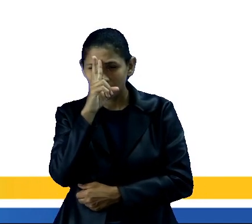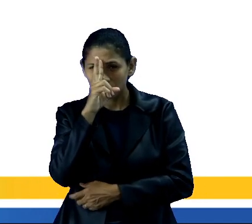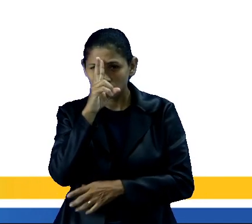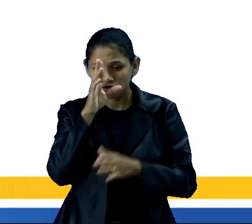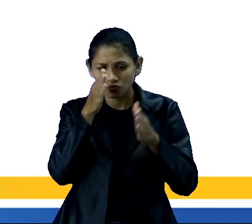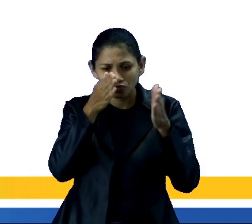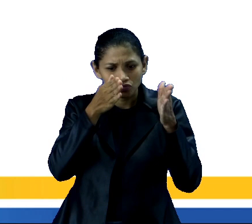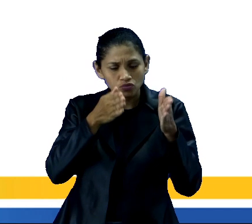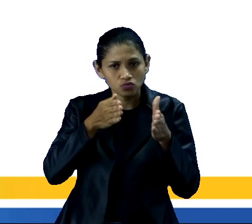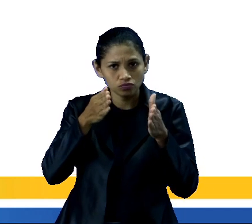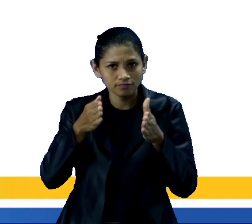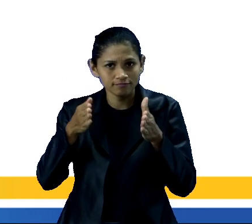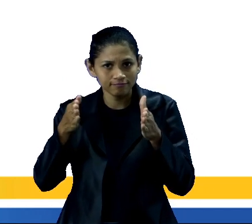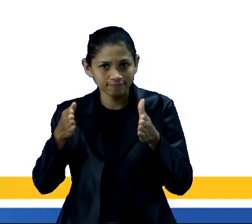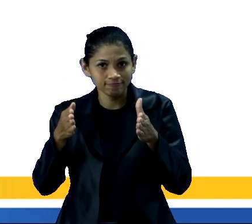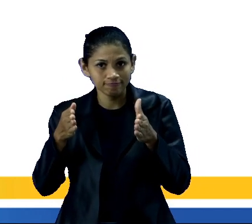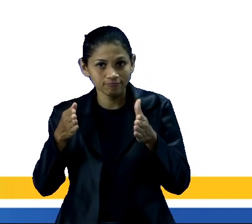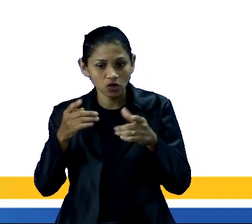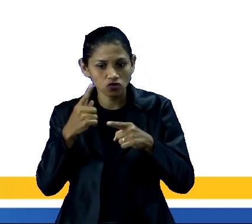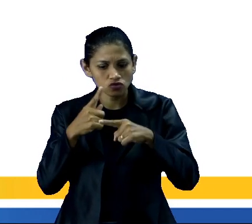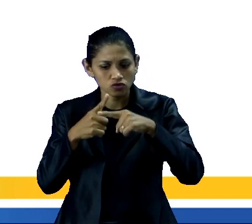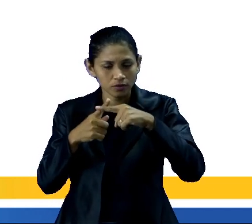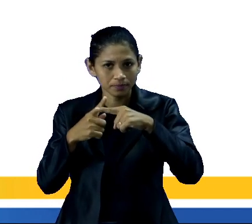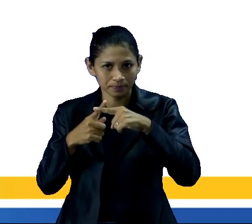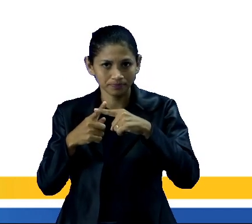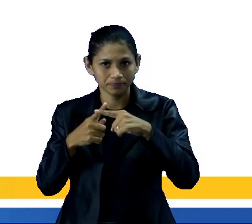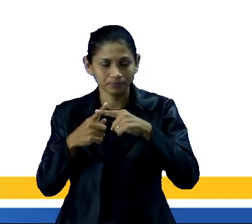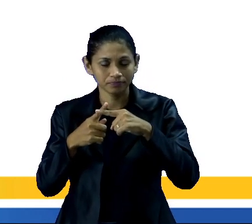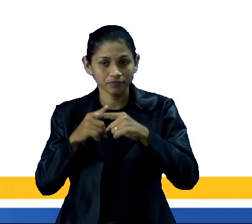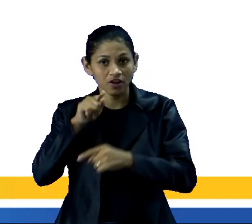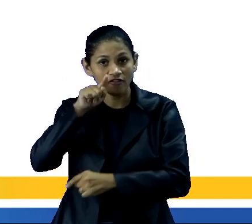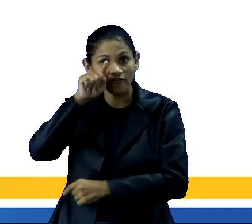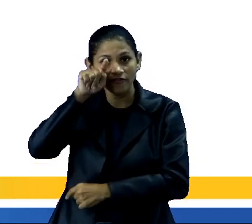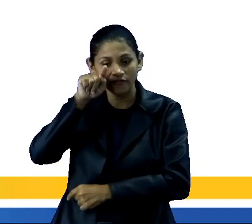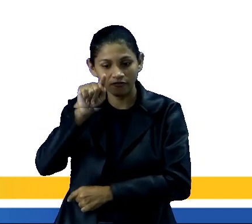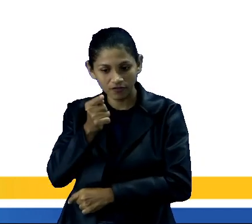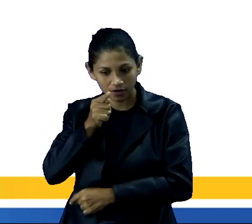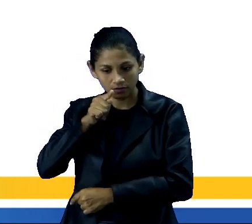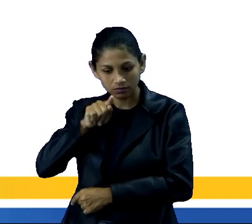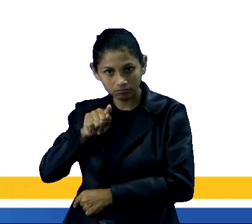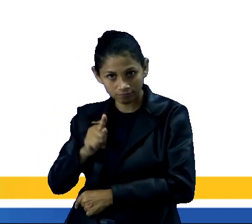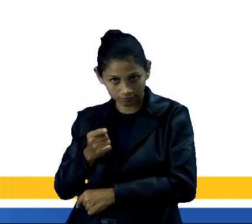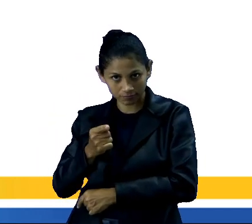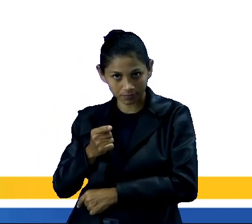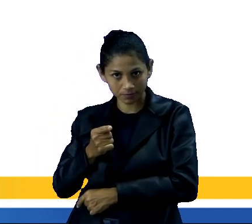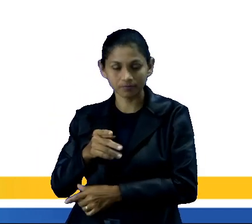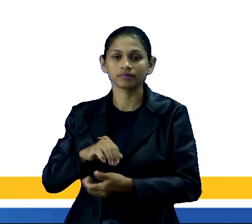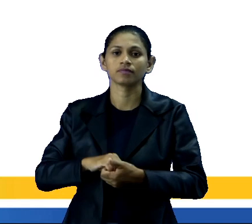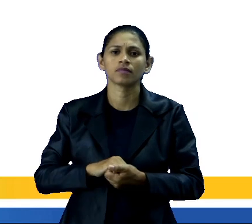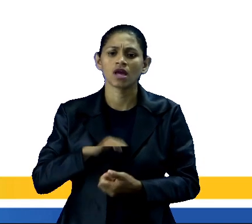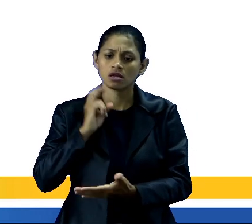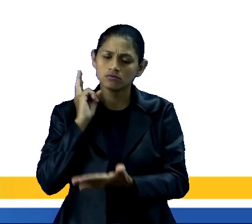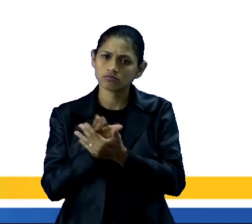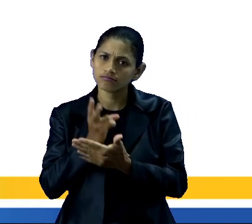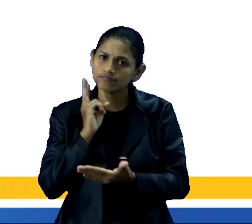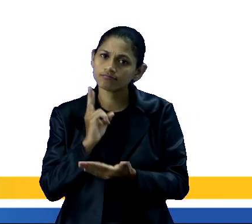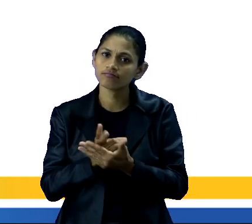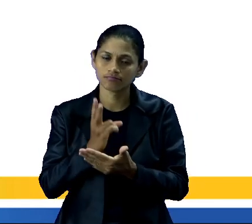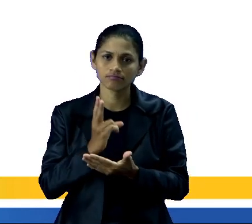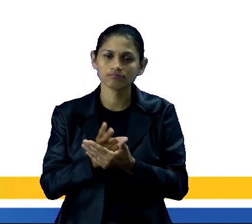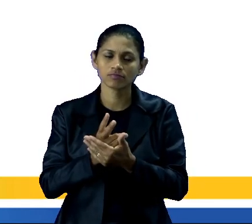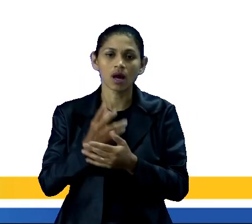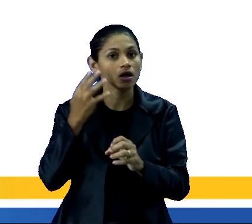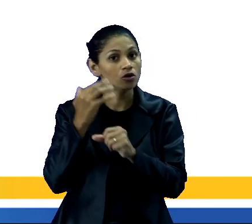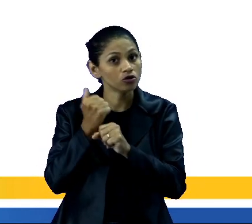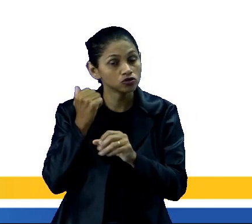mesma coisa, só que a regra é a seguinte, vírgula embaixo de vírgula. Sempre, para